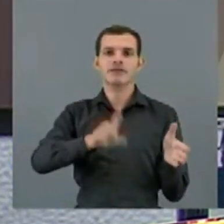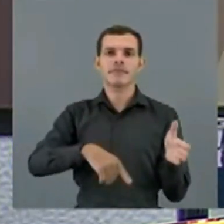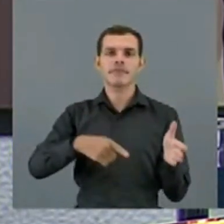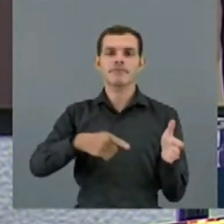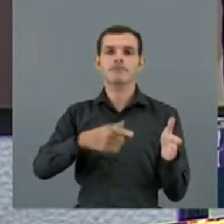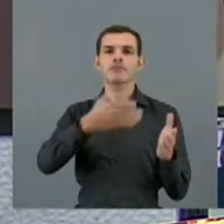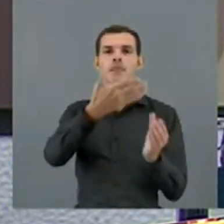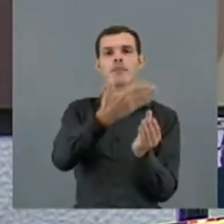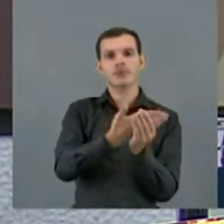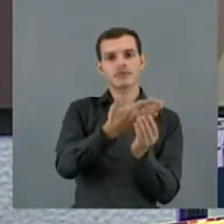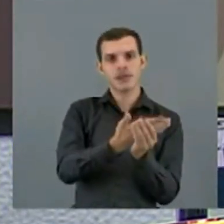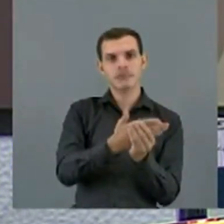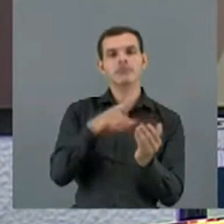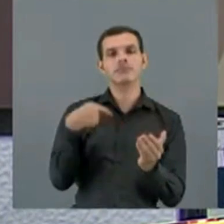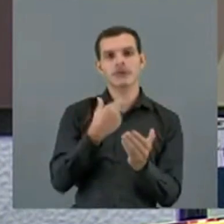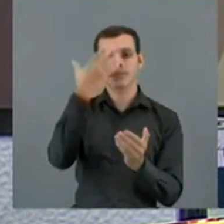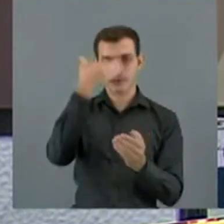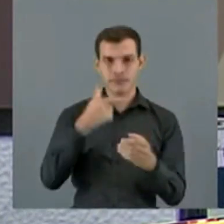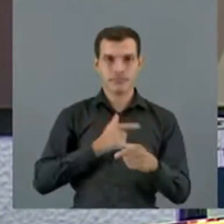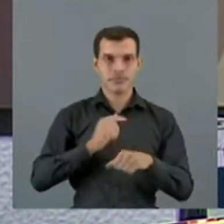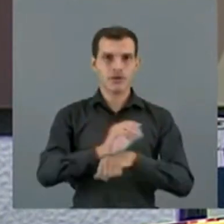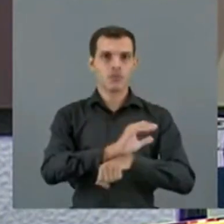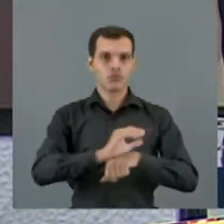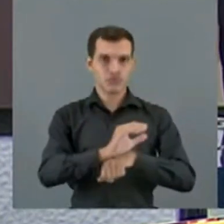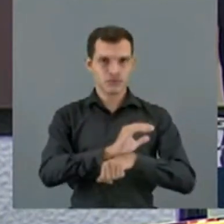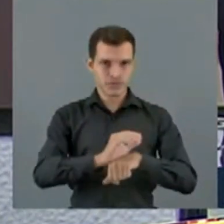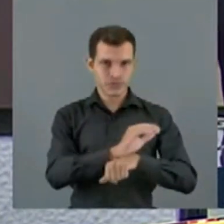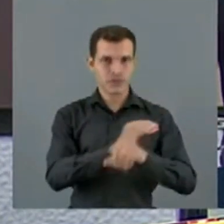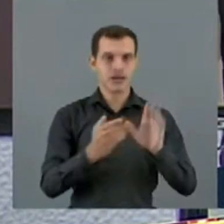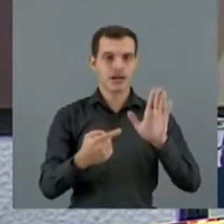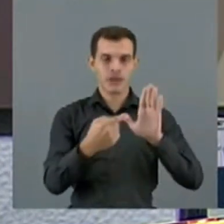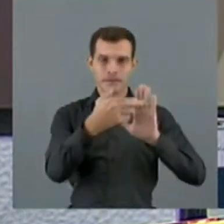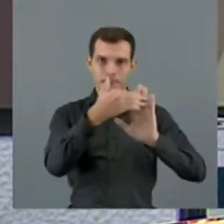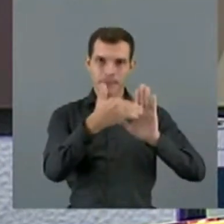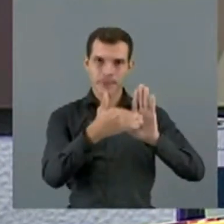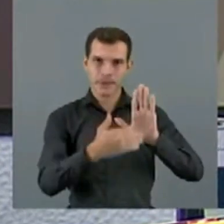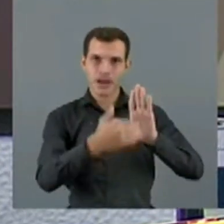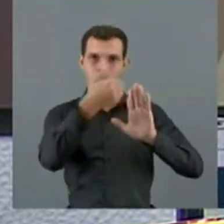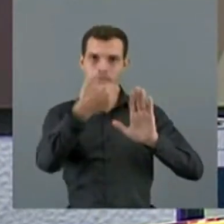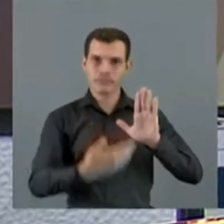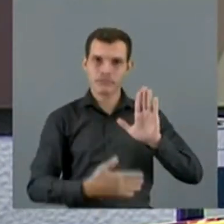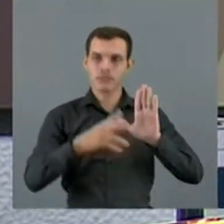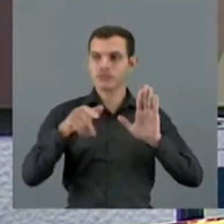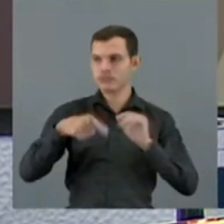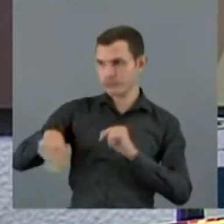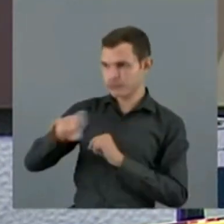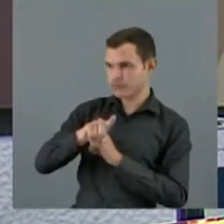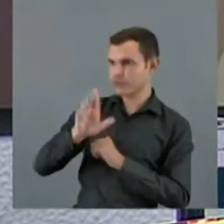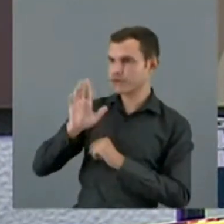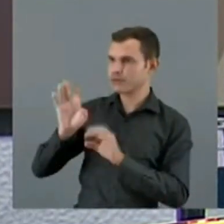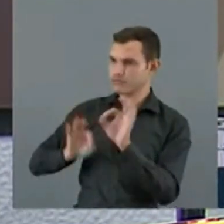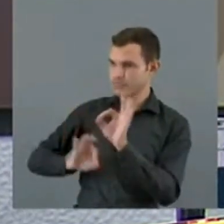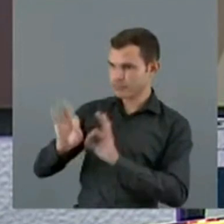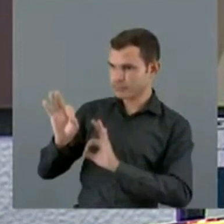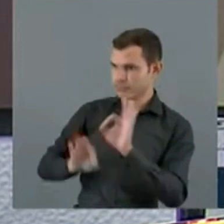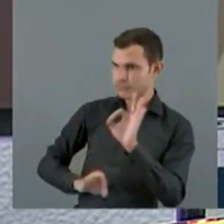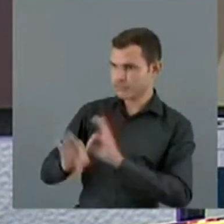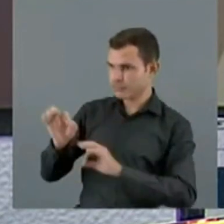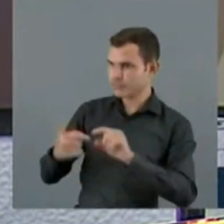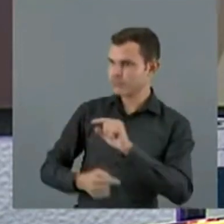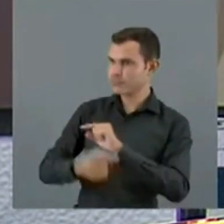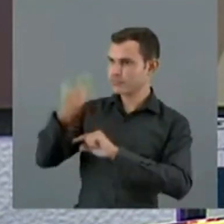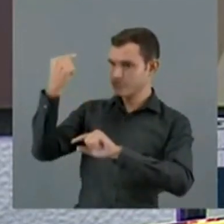brasileiro, a própria Constituição estabelece, a própria Constituição que Vossas Excelências elaboraram, depois do